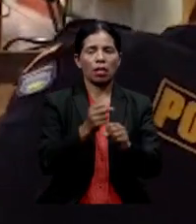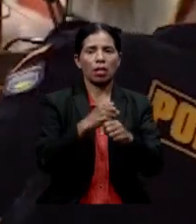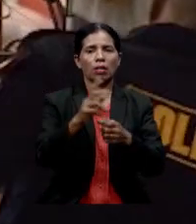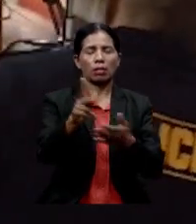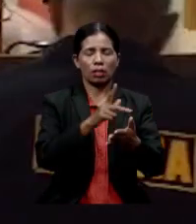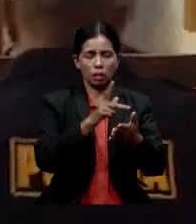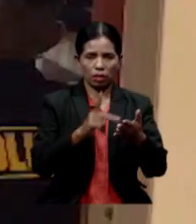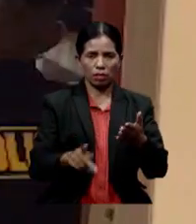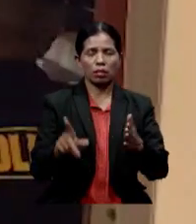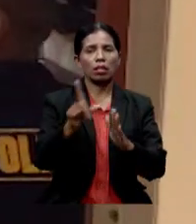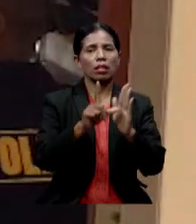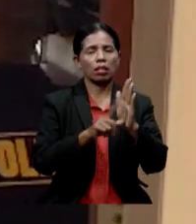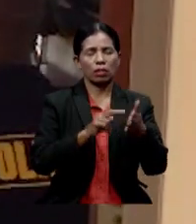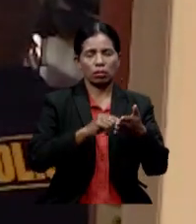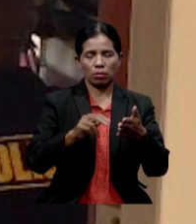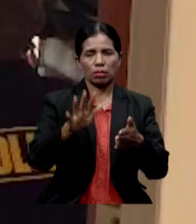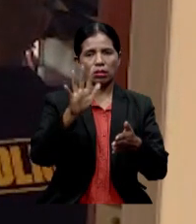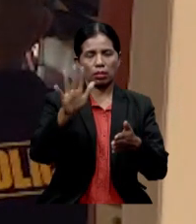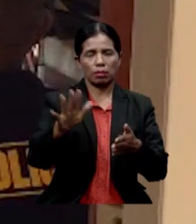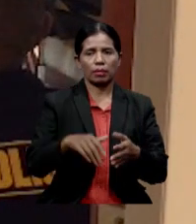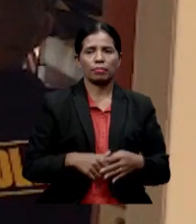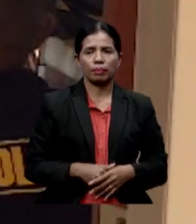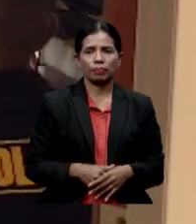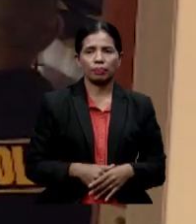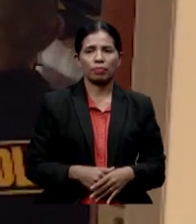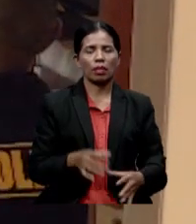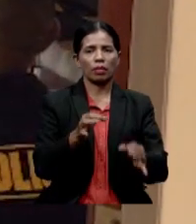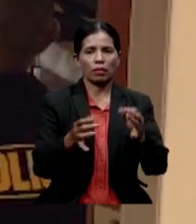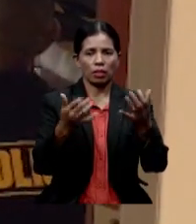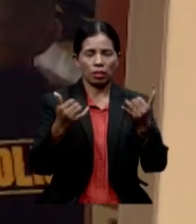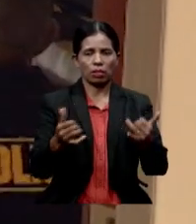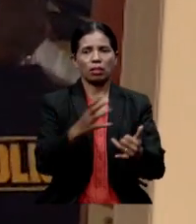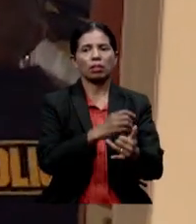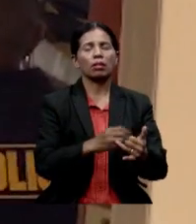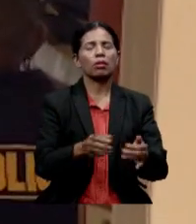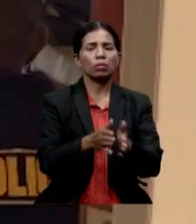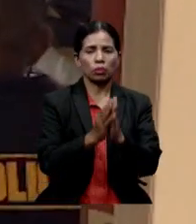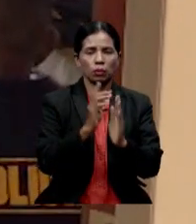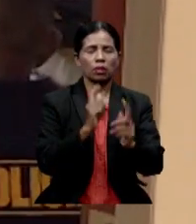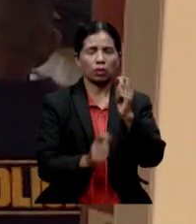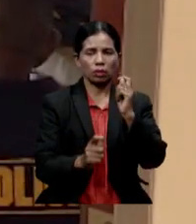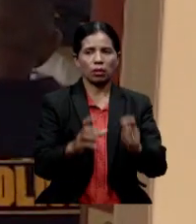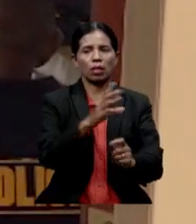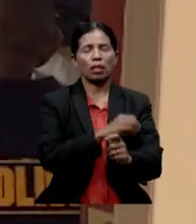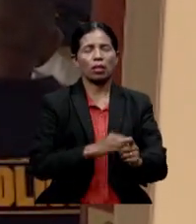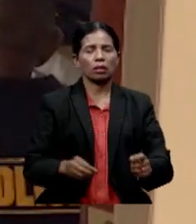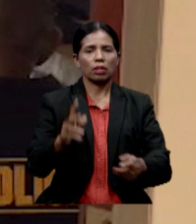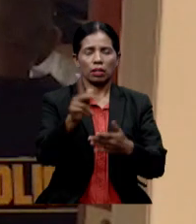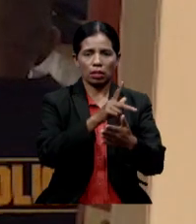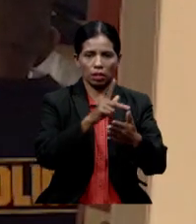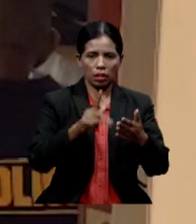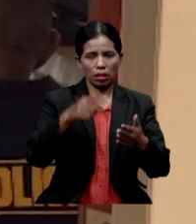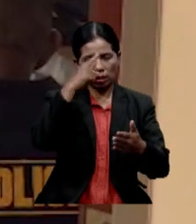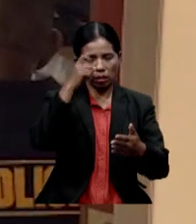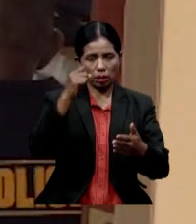arma brancas lei número 5 barra ring ruasan resenghitu. Mas que não é parte defesa husu ba tribunal atu aplica crime homicídio simples tamba